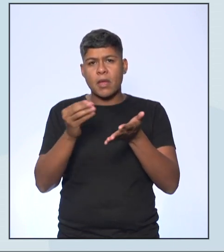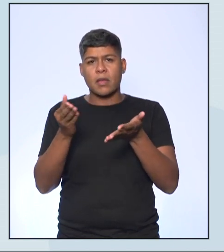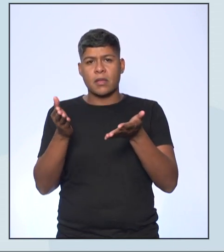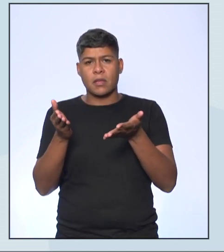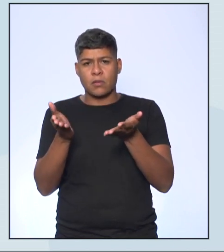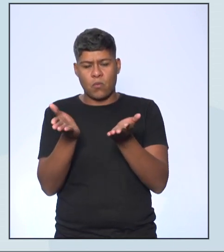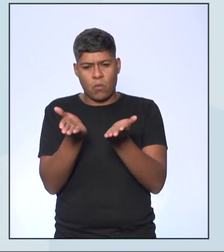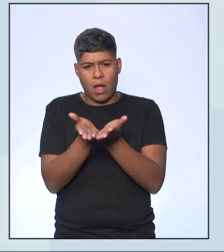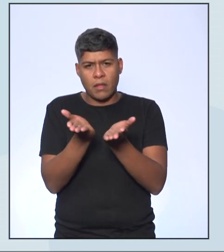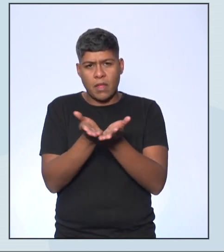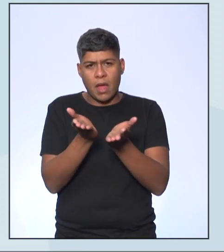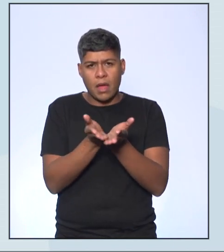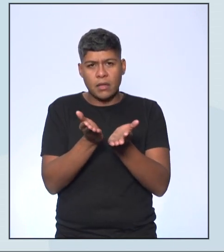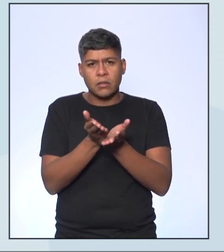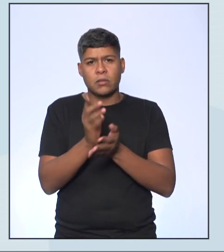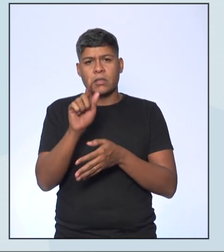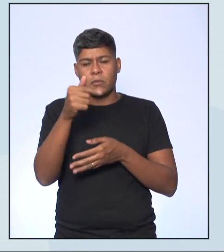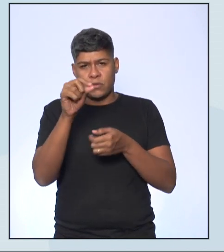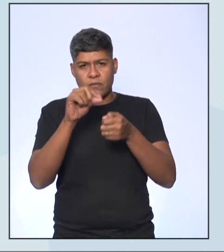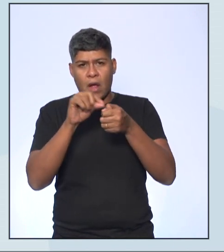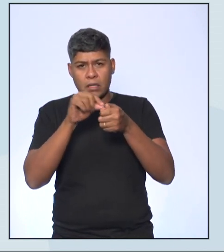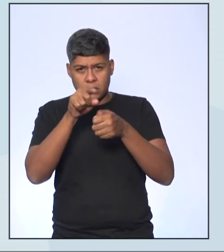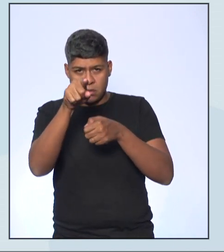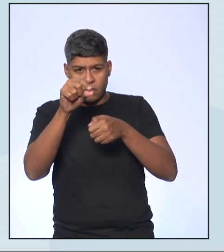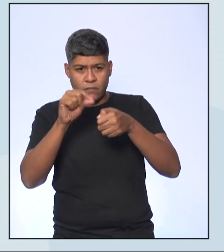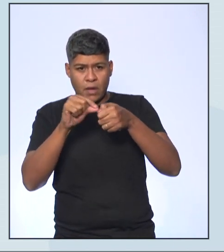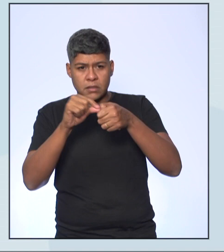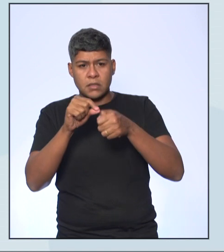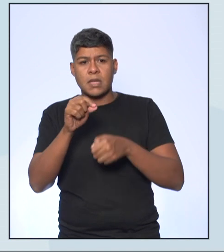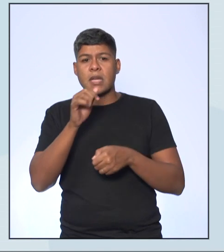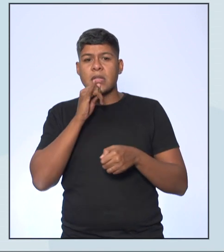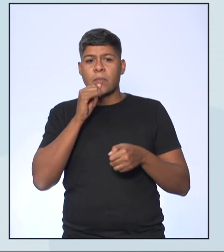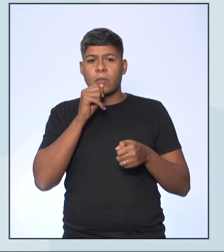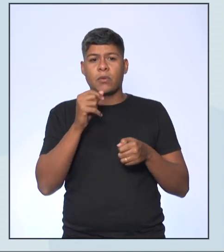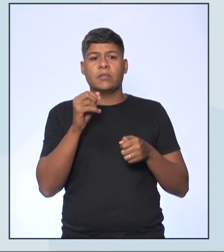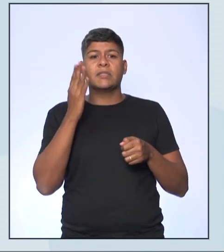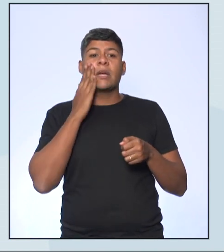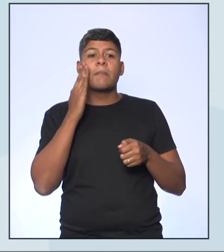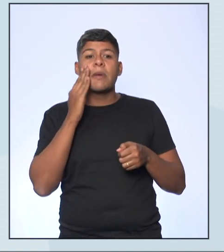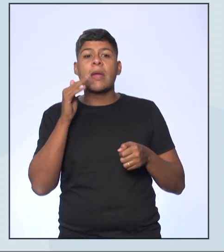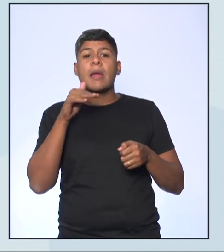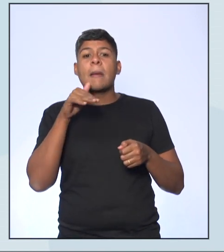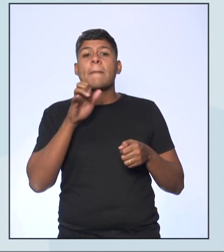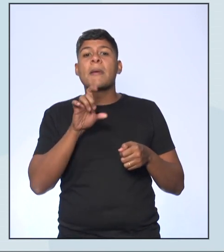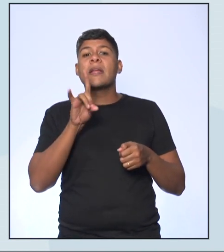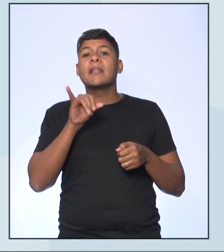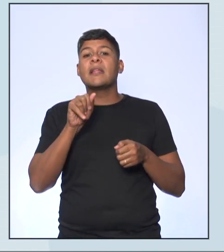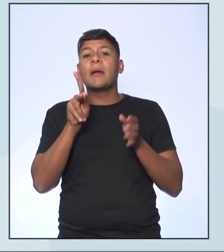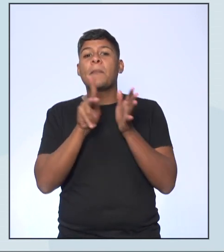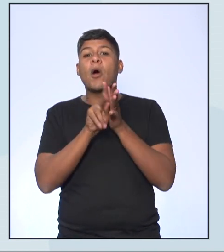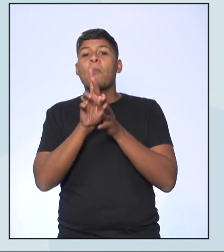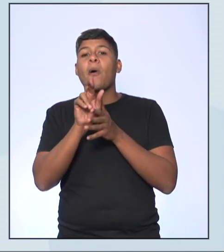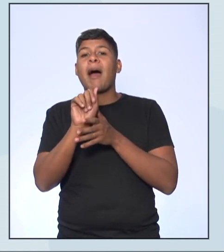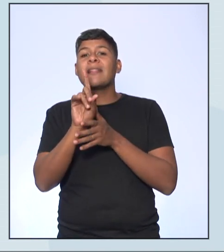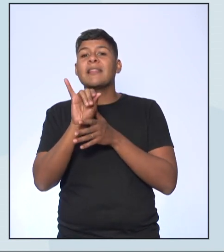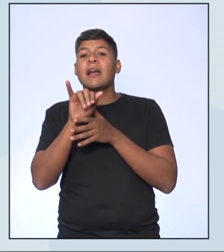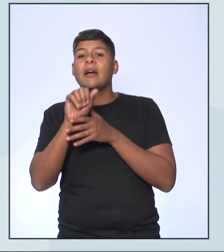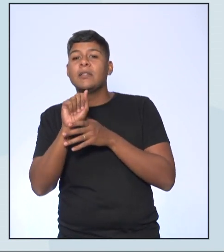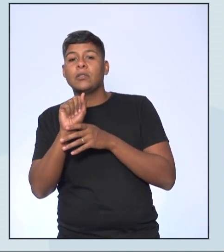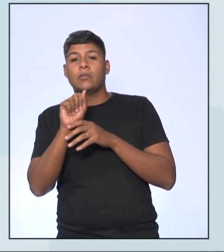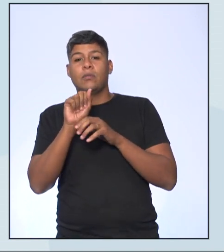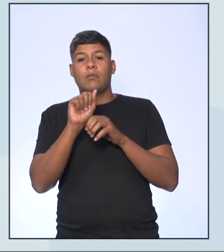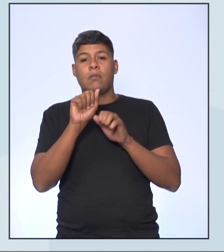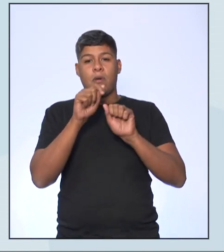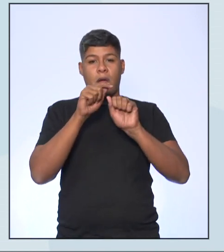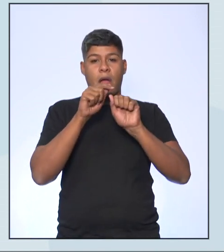atividade e literalmente façam. Então ele faz assim, ó. Determine a medida em radianos de um arco AB de